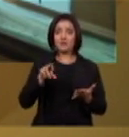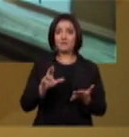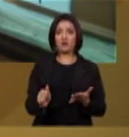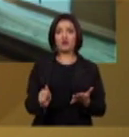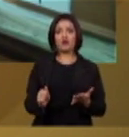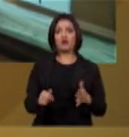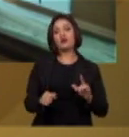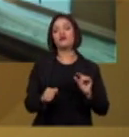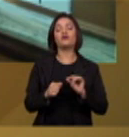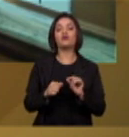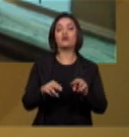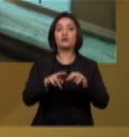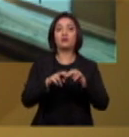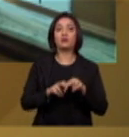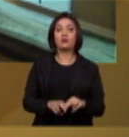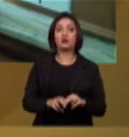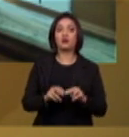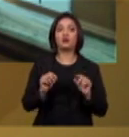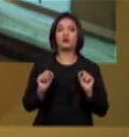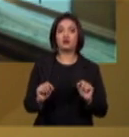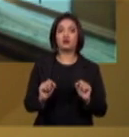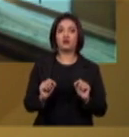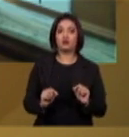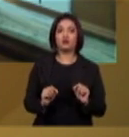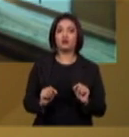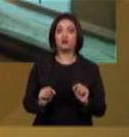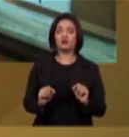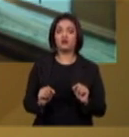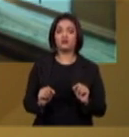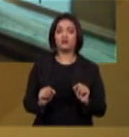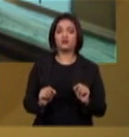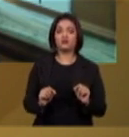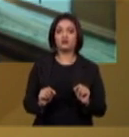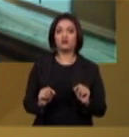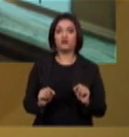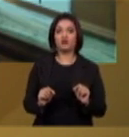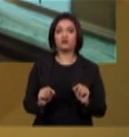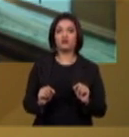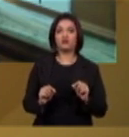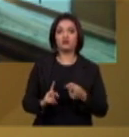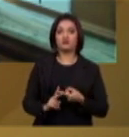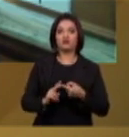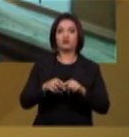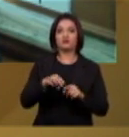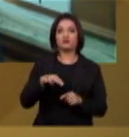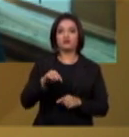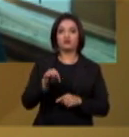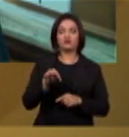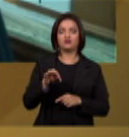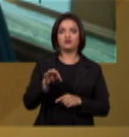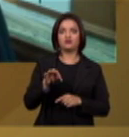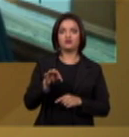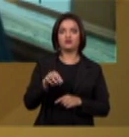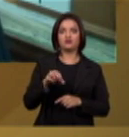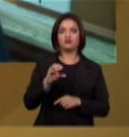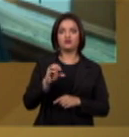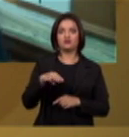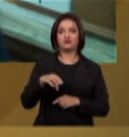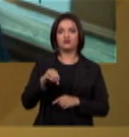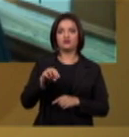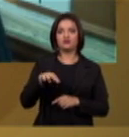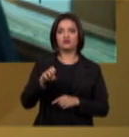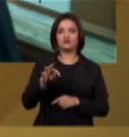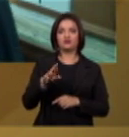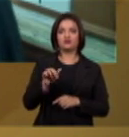da incidência do fator alusivo à correção monetária e da incidência dos juros da mora. E